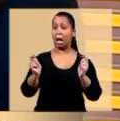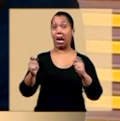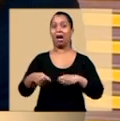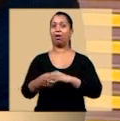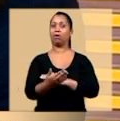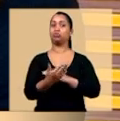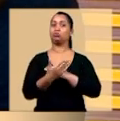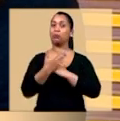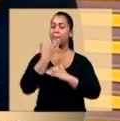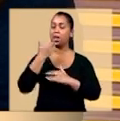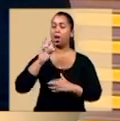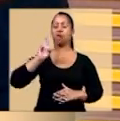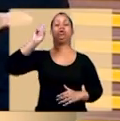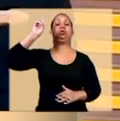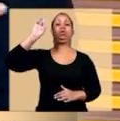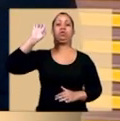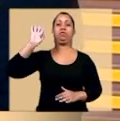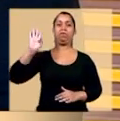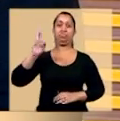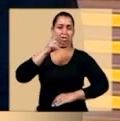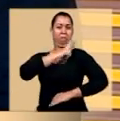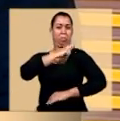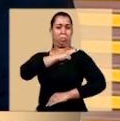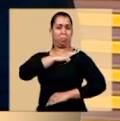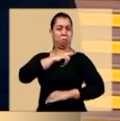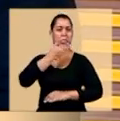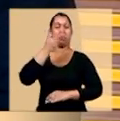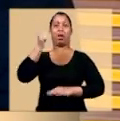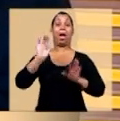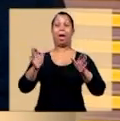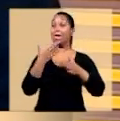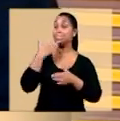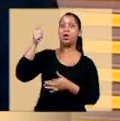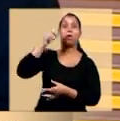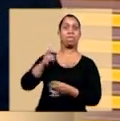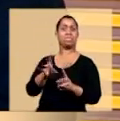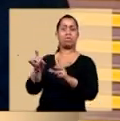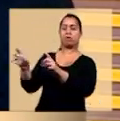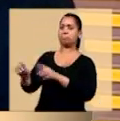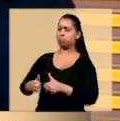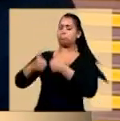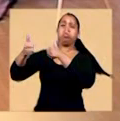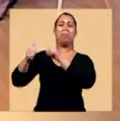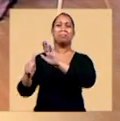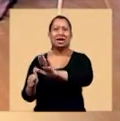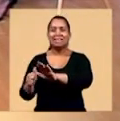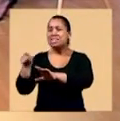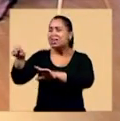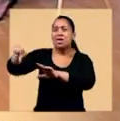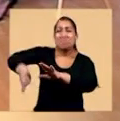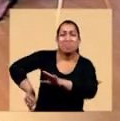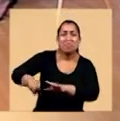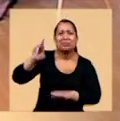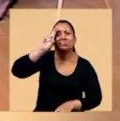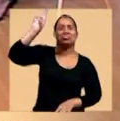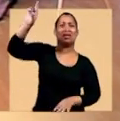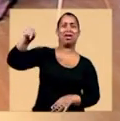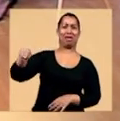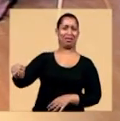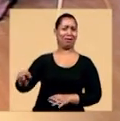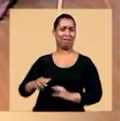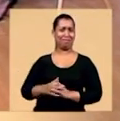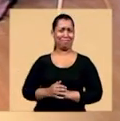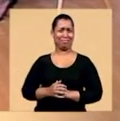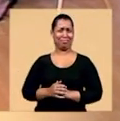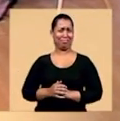Tudo isso ajuda muito na questão da liderança e não da chefia. Aí eles colocam o melhor vendedor. O cara é bom de venda, mas o cara é ruim de liderança.